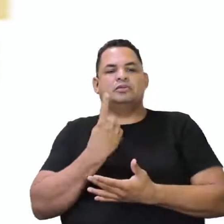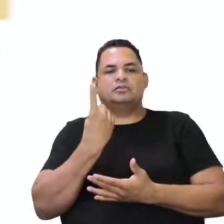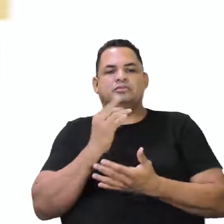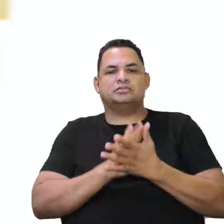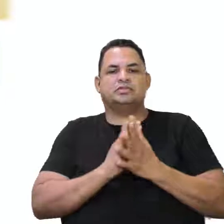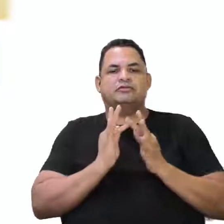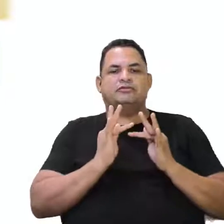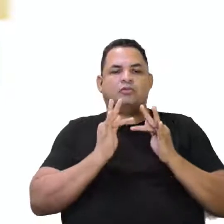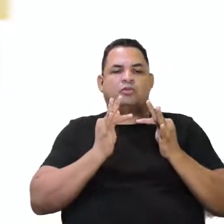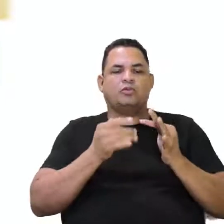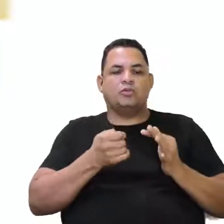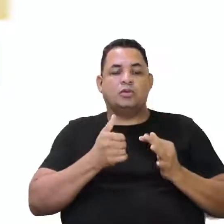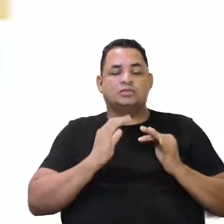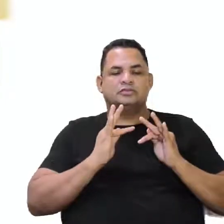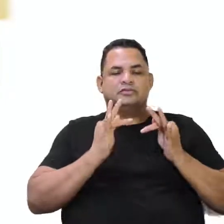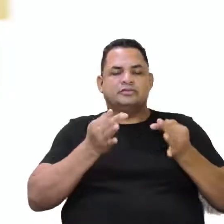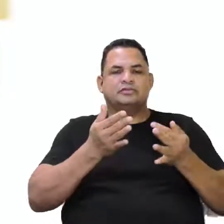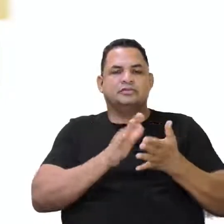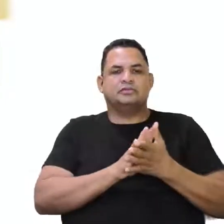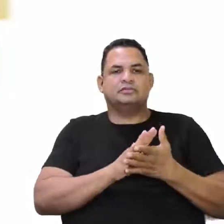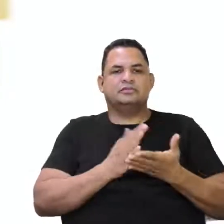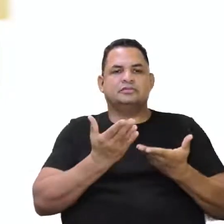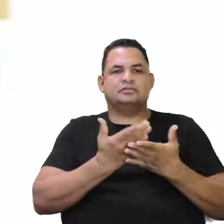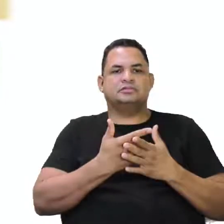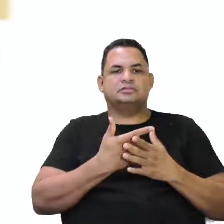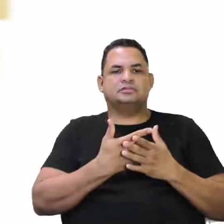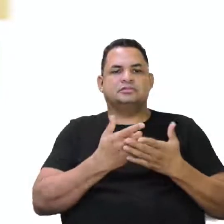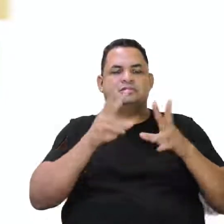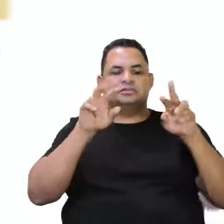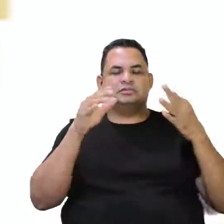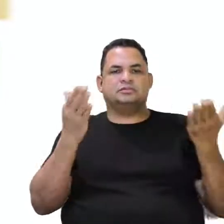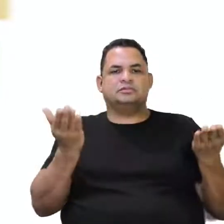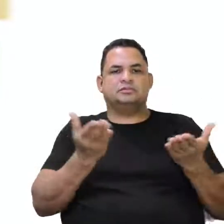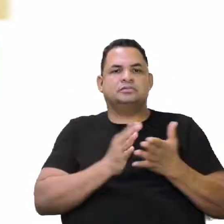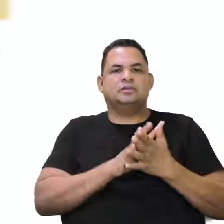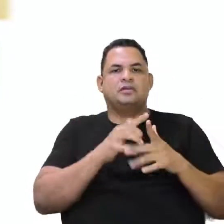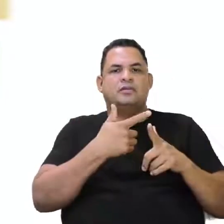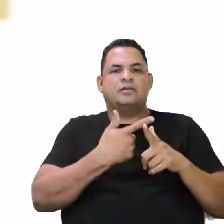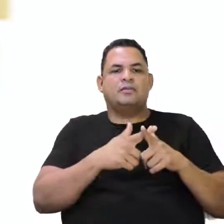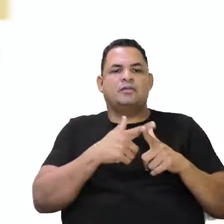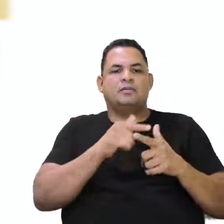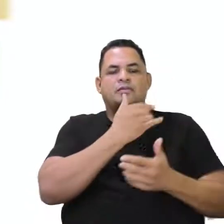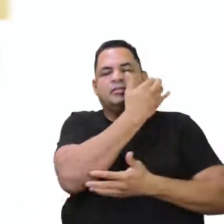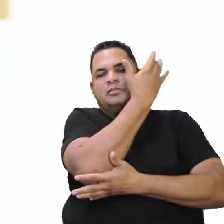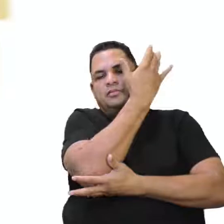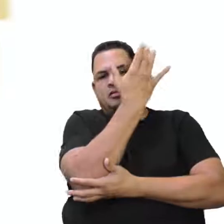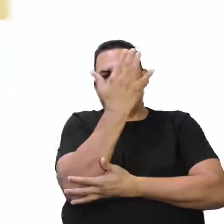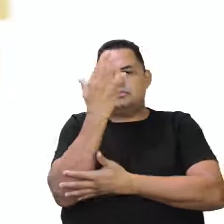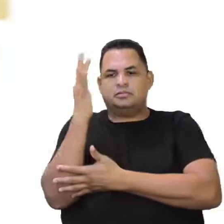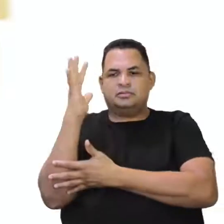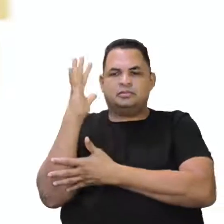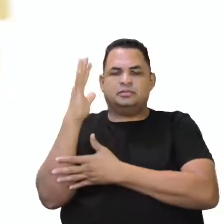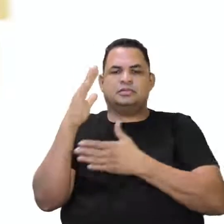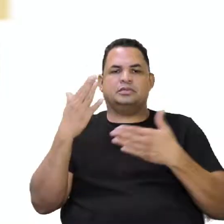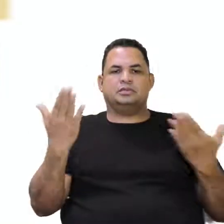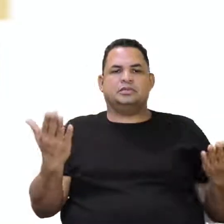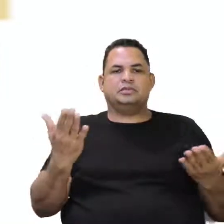reta final. E nós vamos falar nessa aula sobre problemáticas